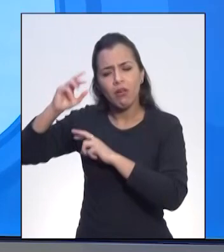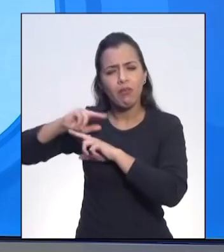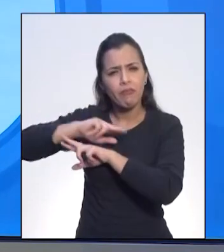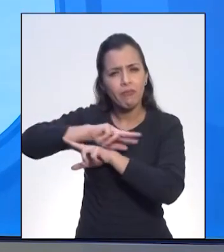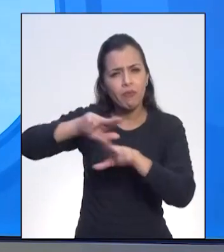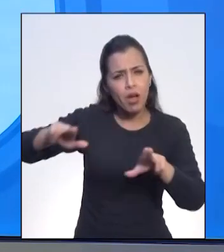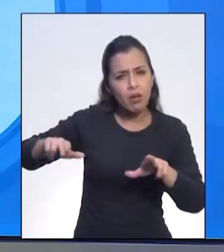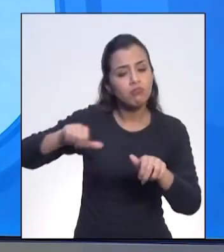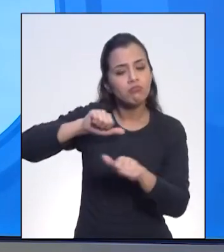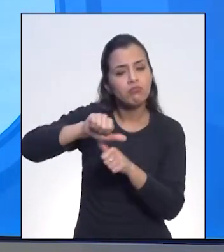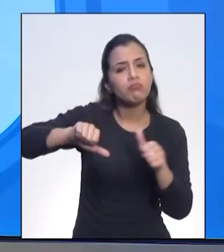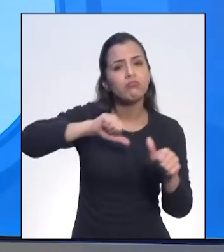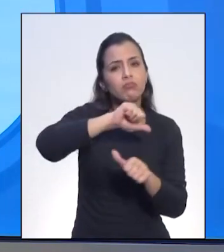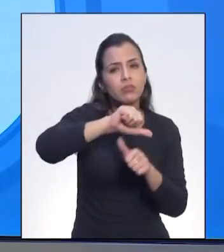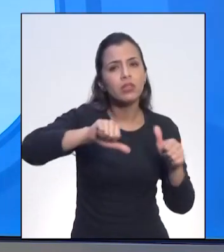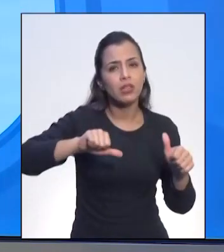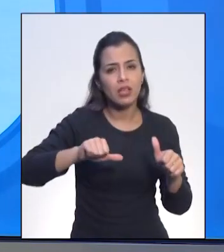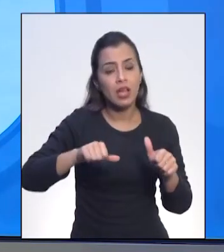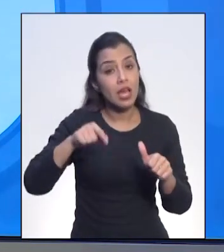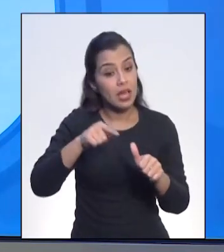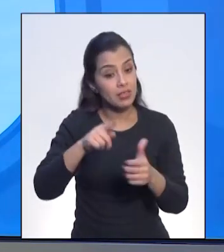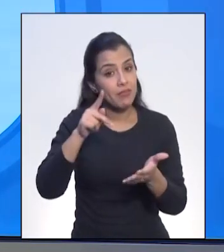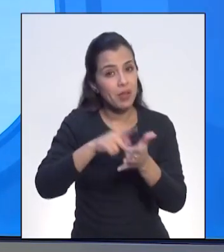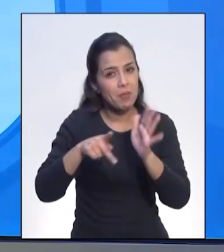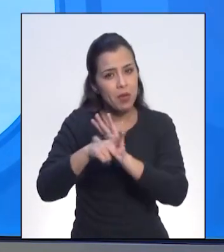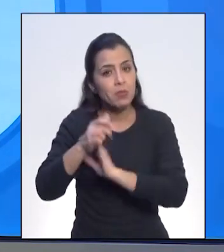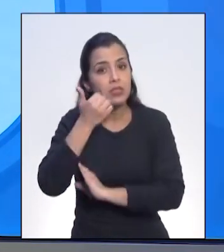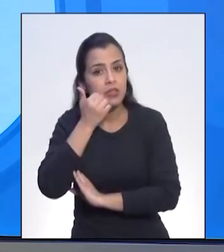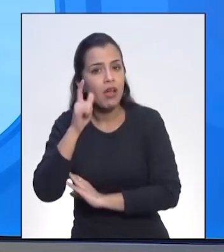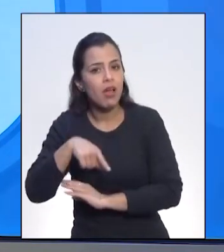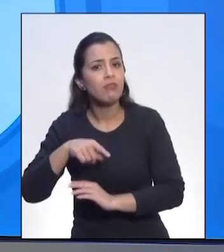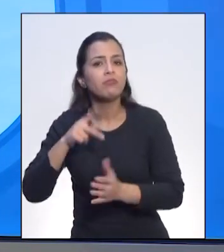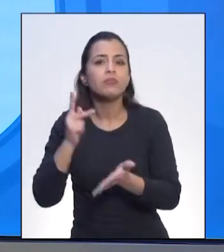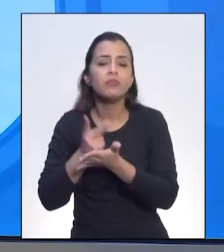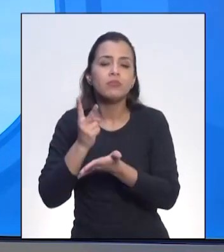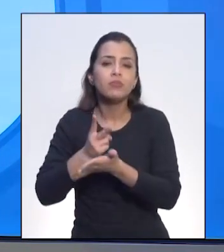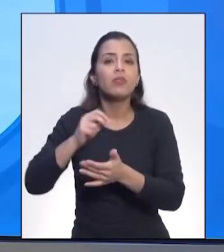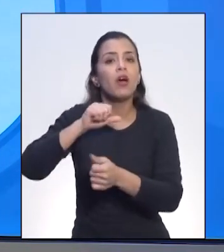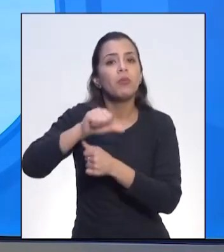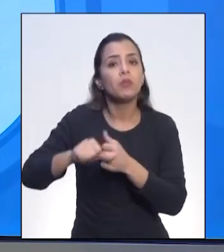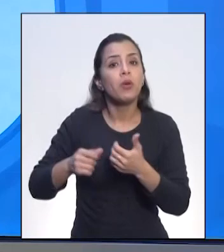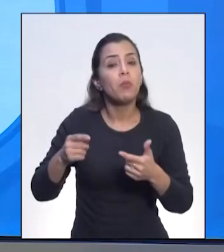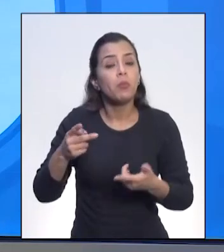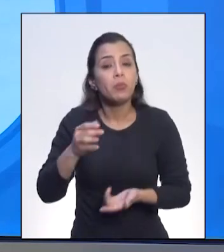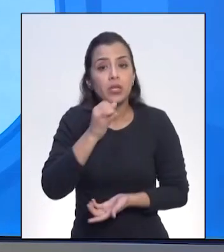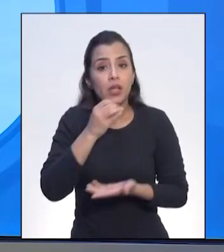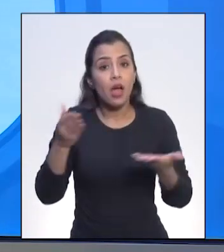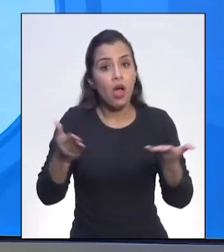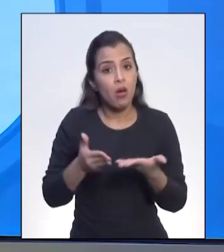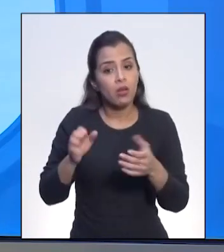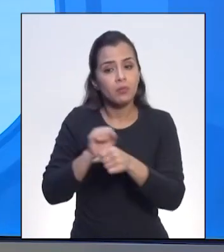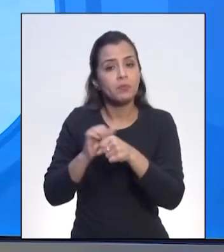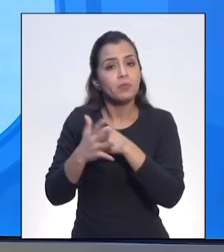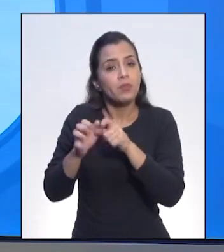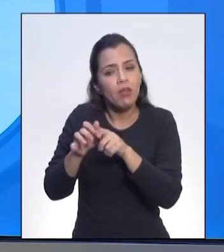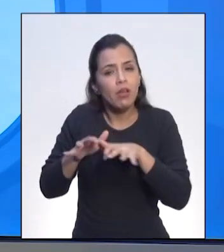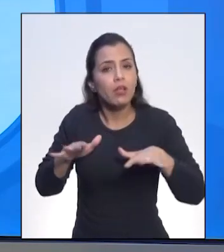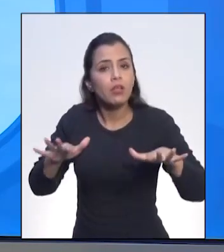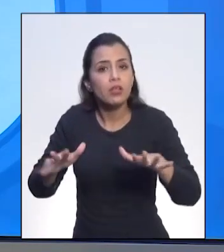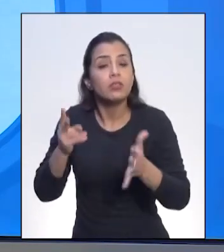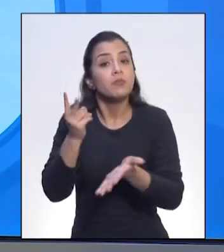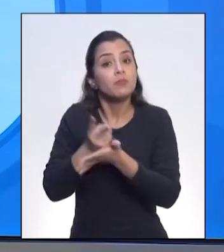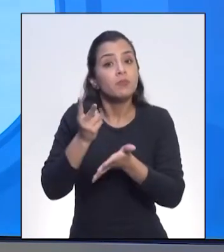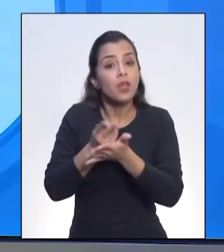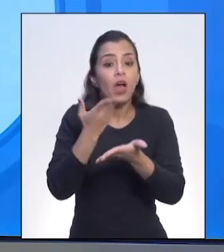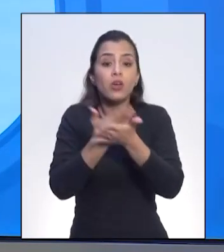verdade científica ela é transitória. Por isso, e a gente está vivendo isso na prática nessa pandemia. Cada dia saem